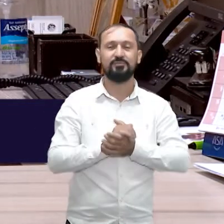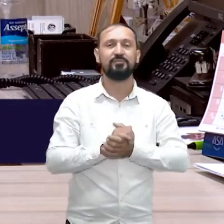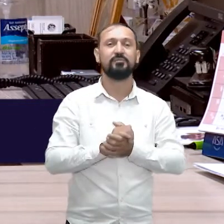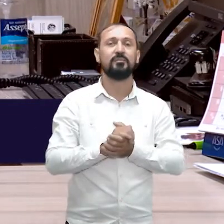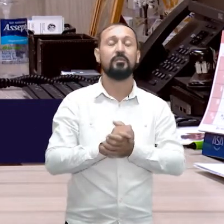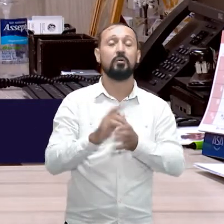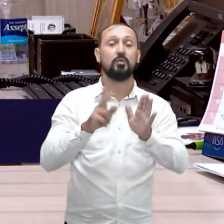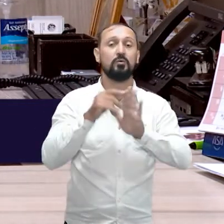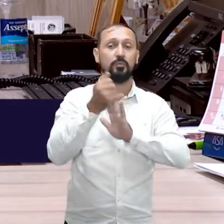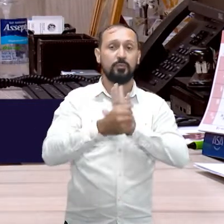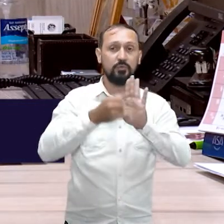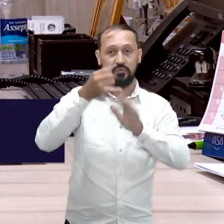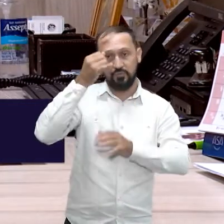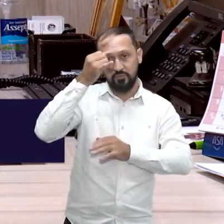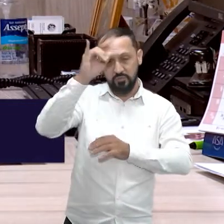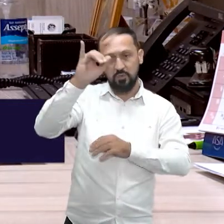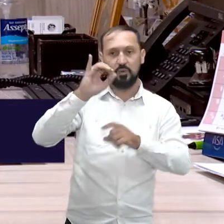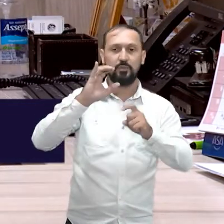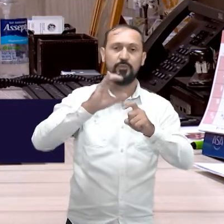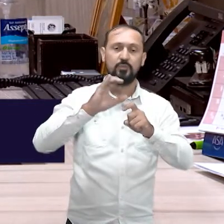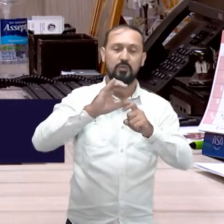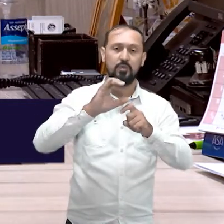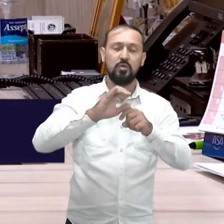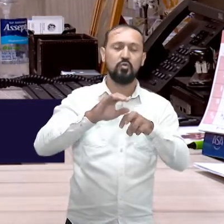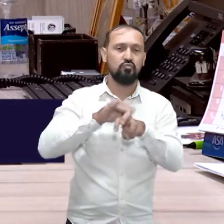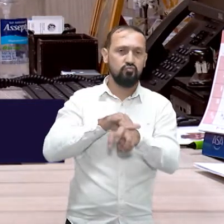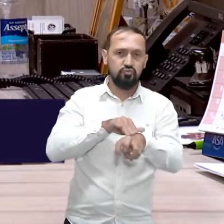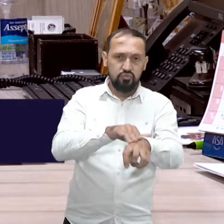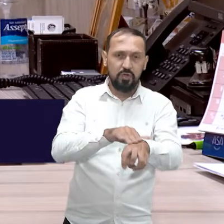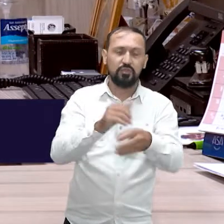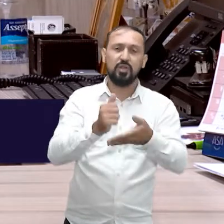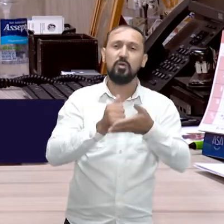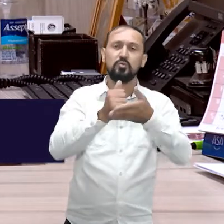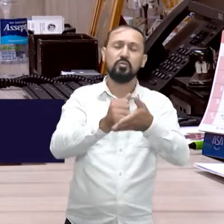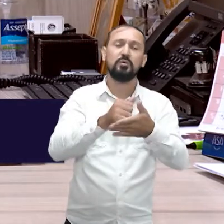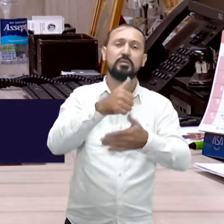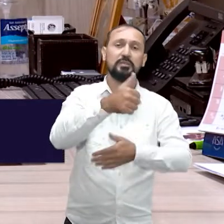gratidão eterna por dizer que nosso projeto de prevenção